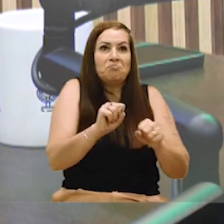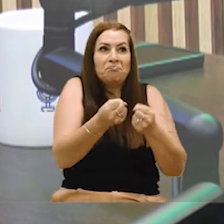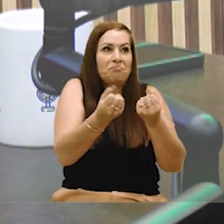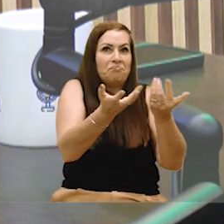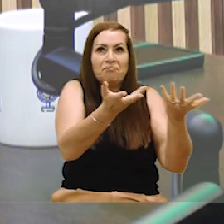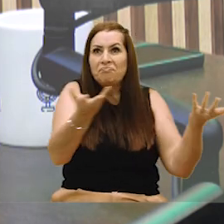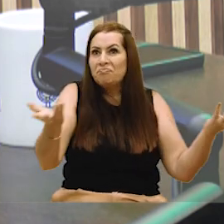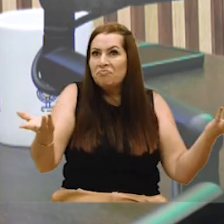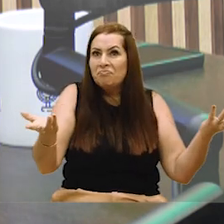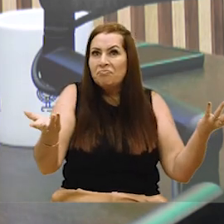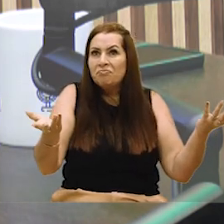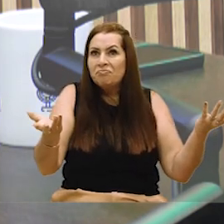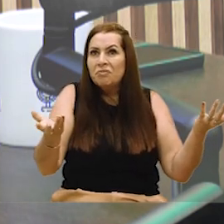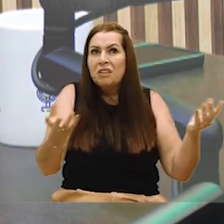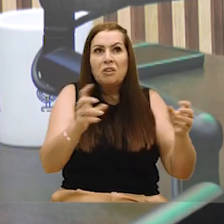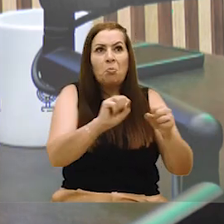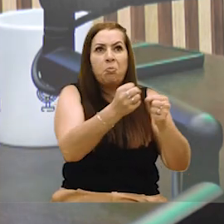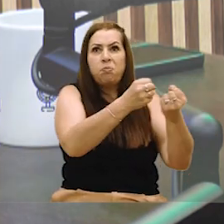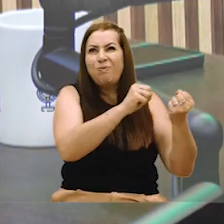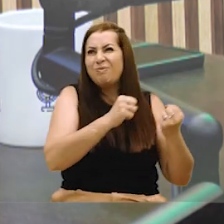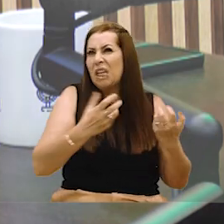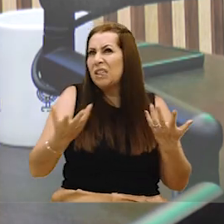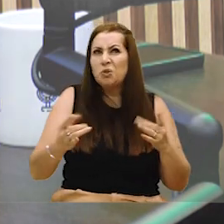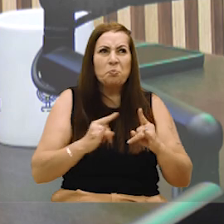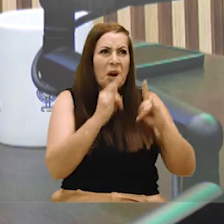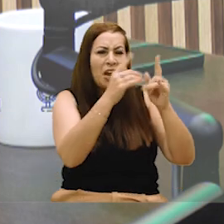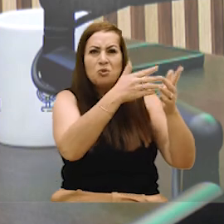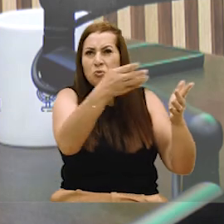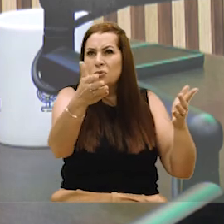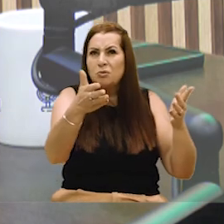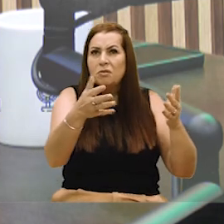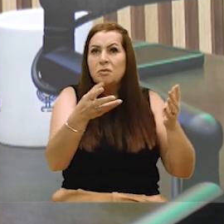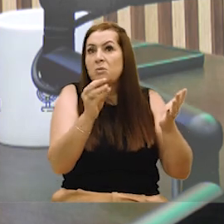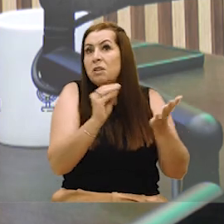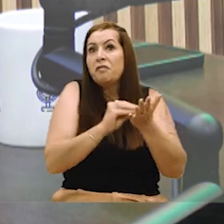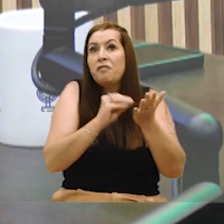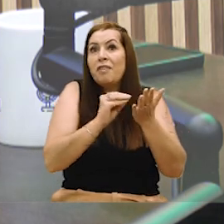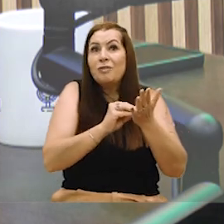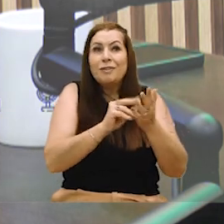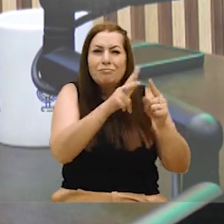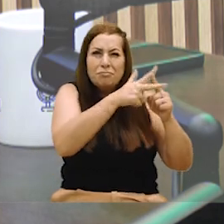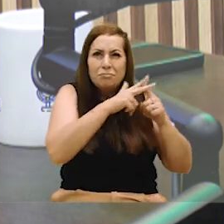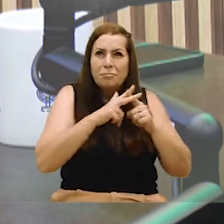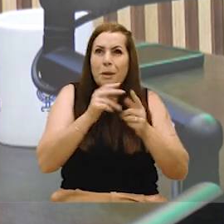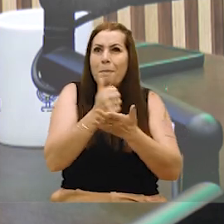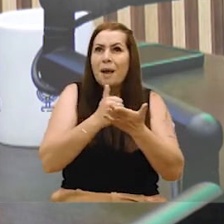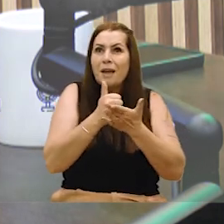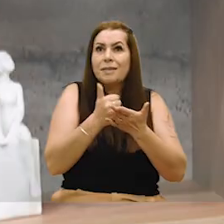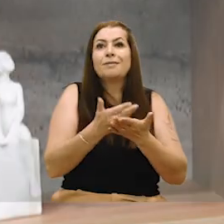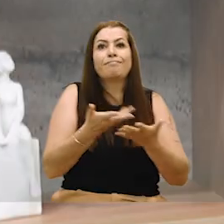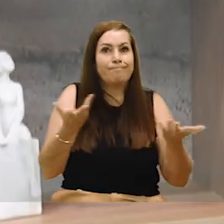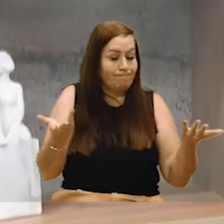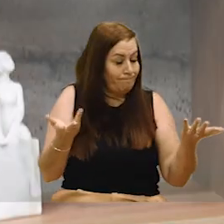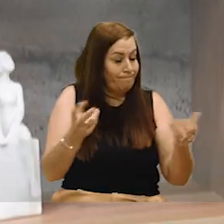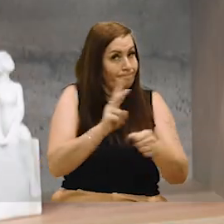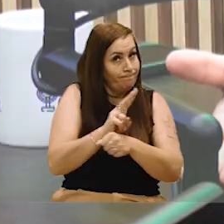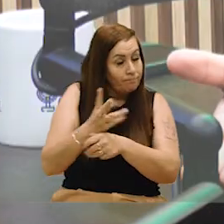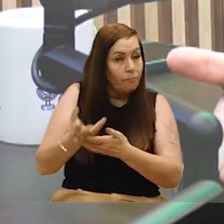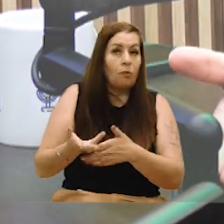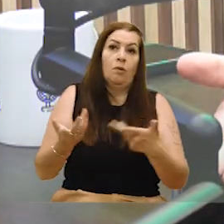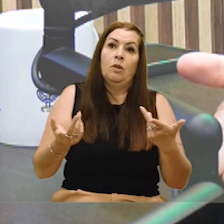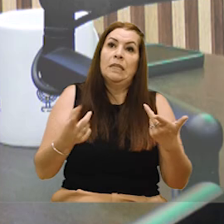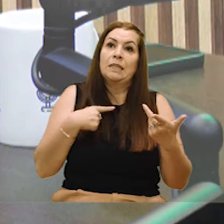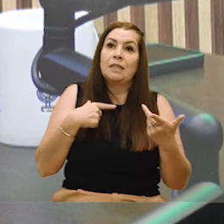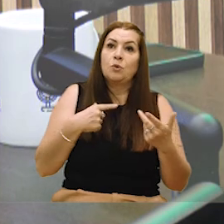caindo aos pedaços. O que é tombado como patrimônio está sendo tombado pela ineficiência de fazer reparos básicos para não deixar cair.